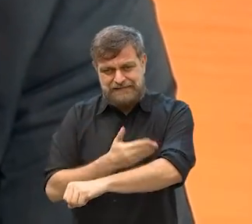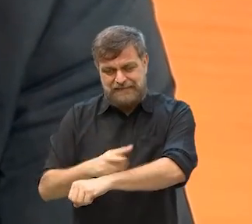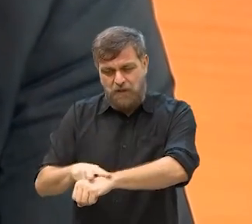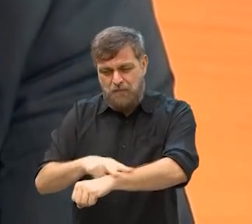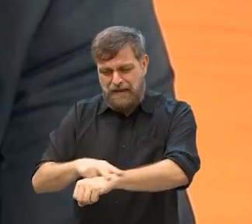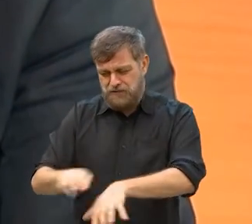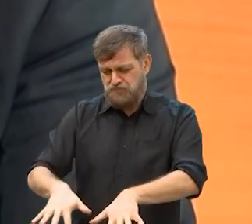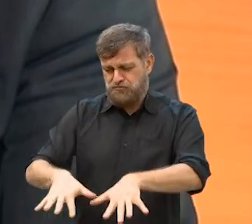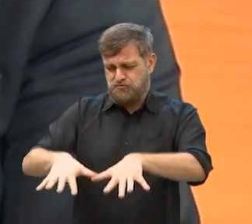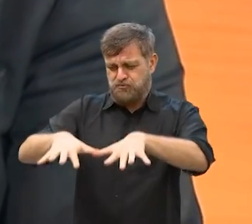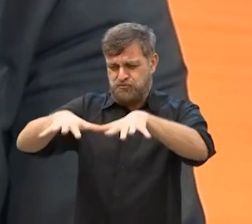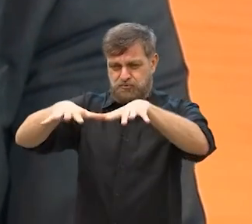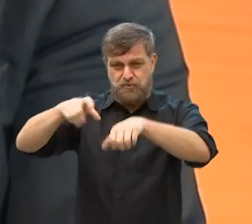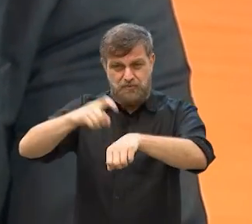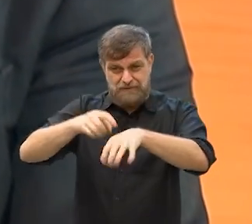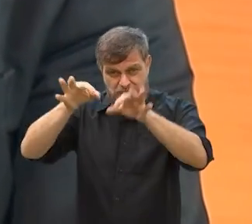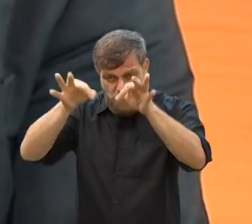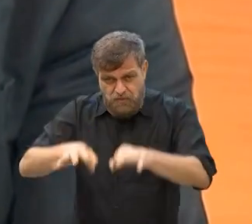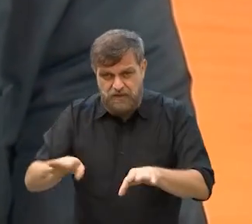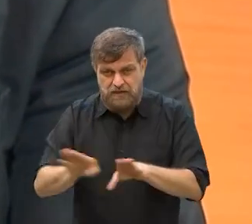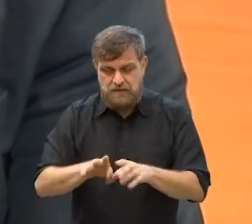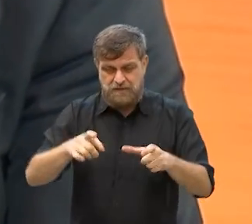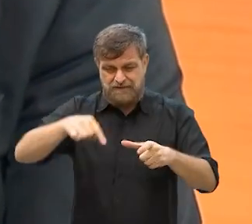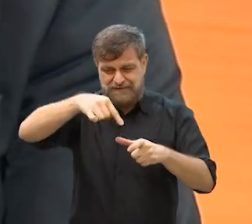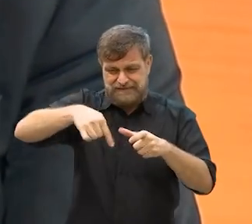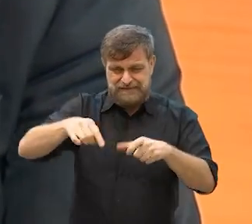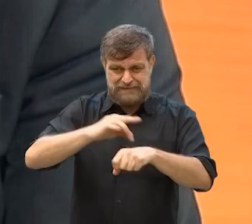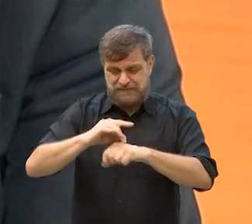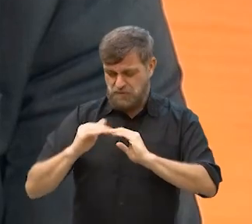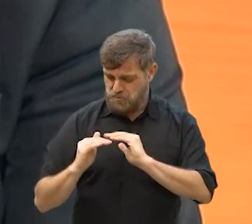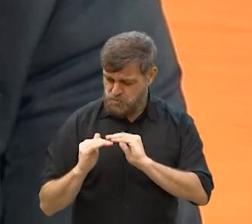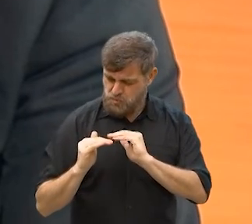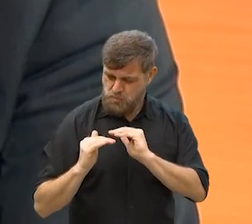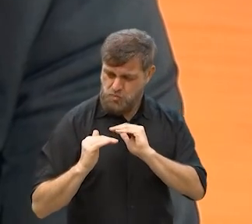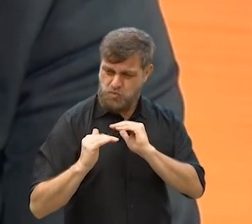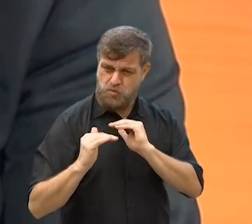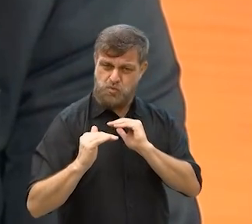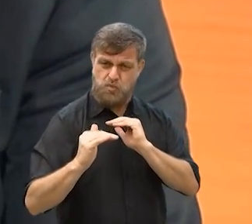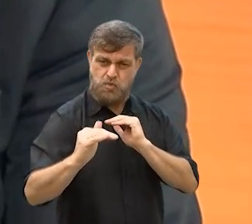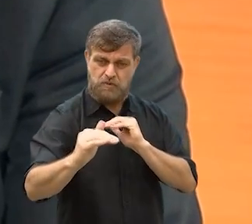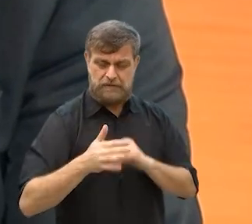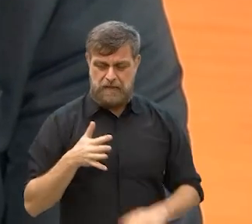certo, a operação tapa-buraco no período